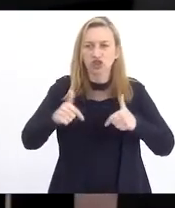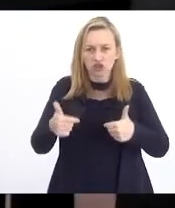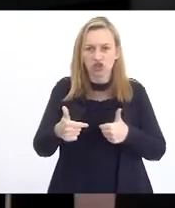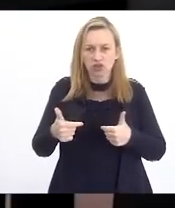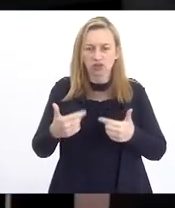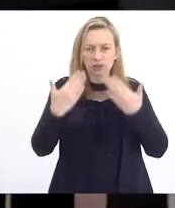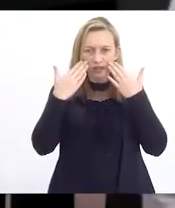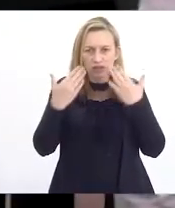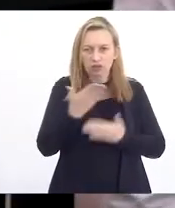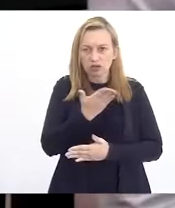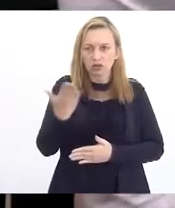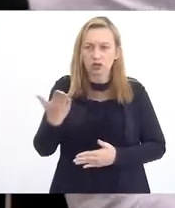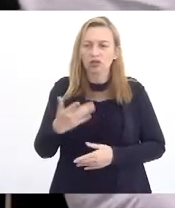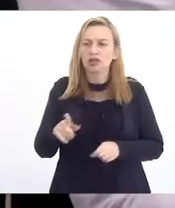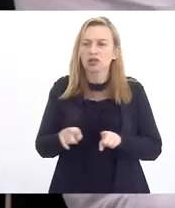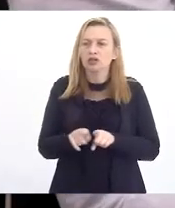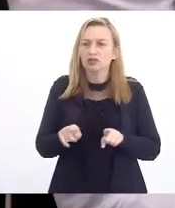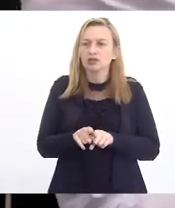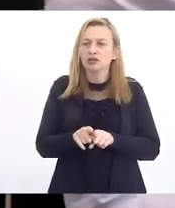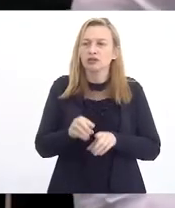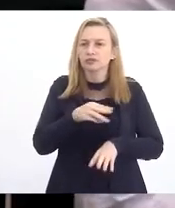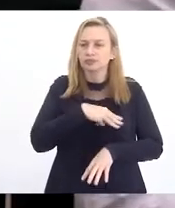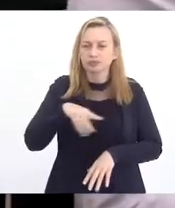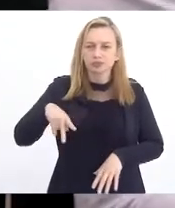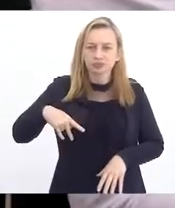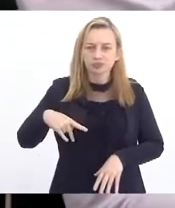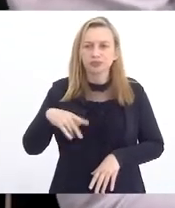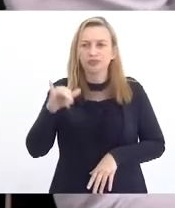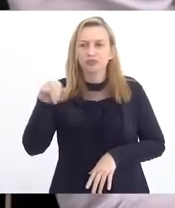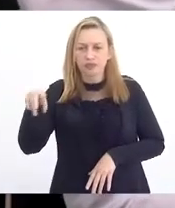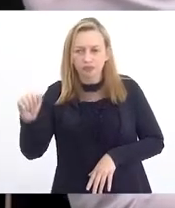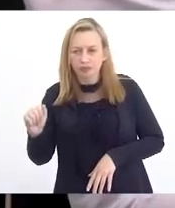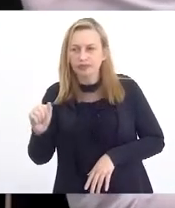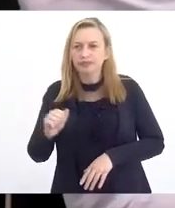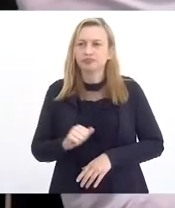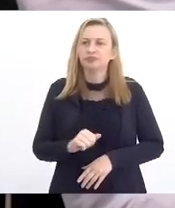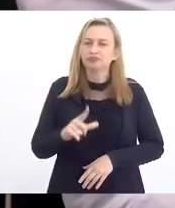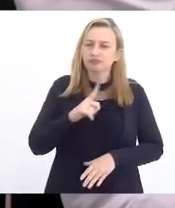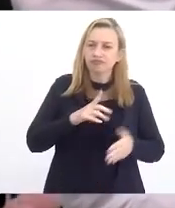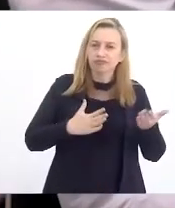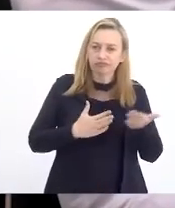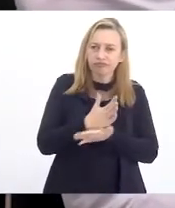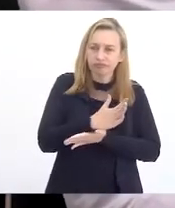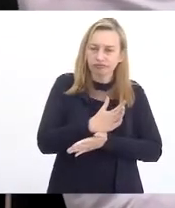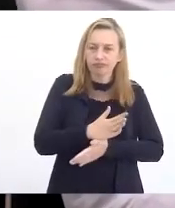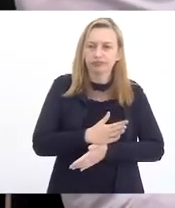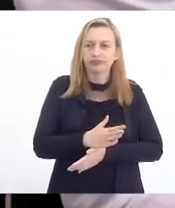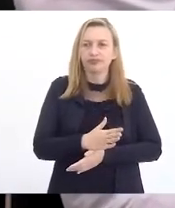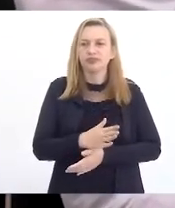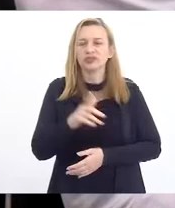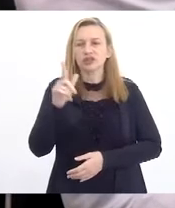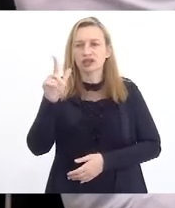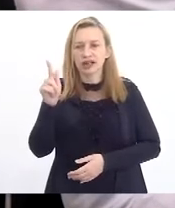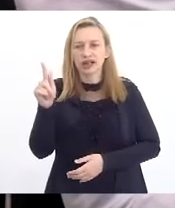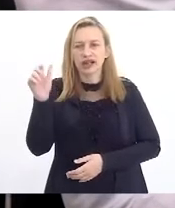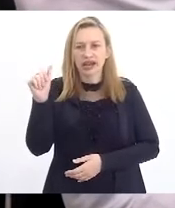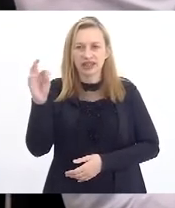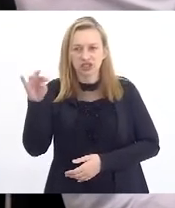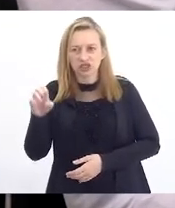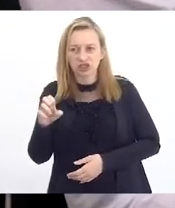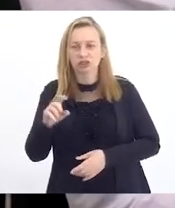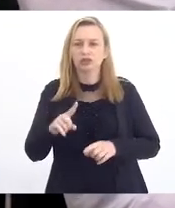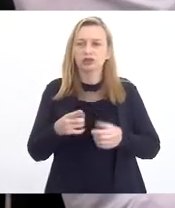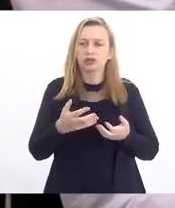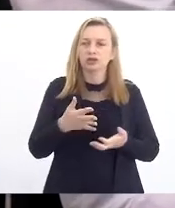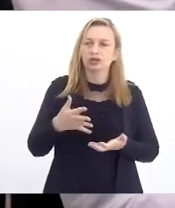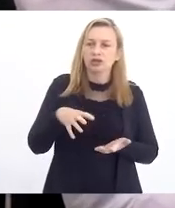senhores, para o Ministério Público, para o INEA, para que haja aprovação do GAT, mas eu só gostaria